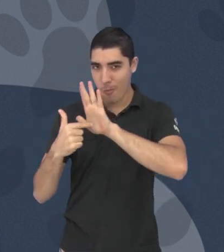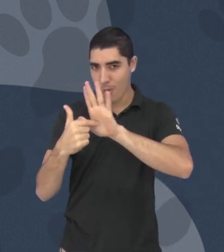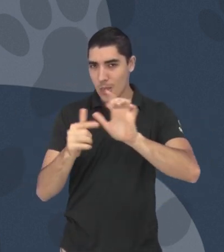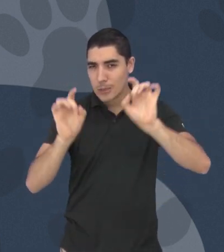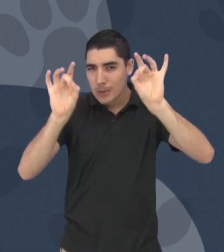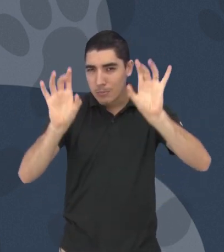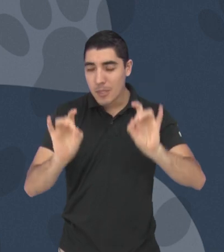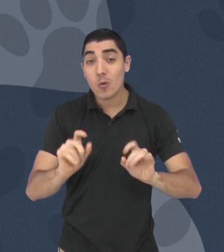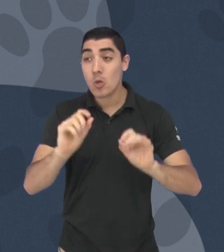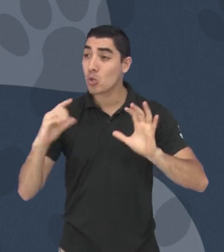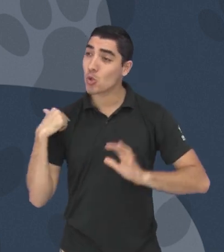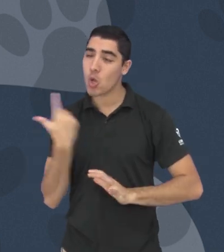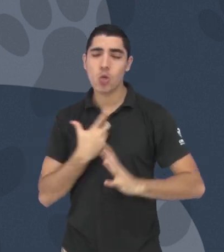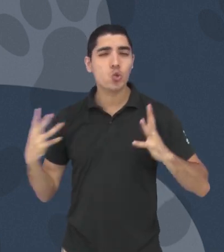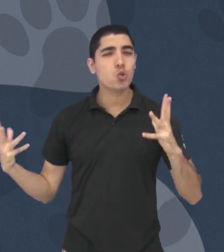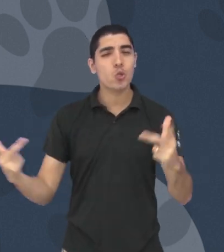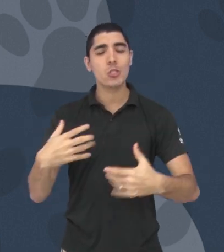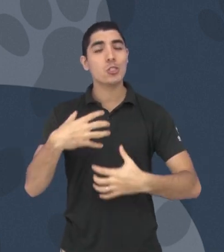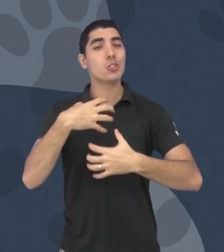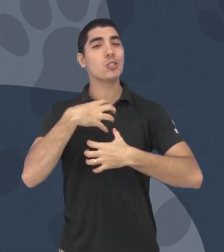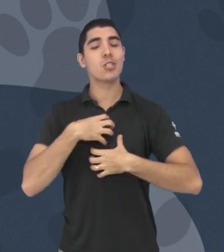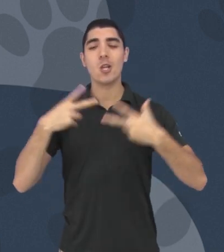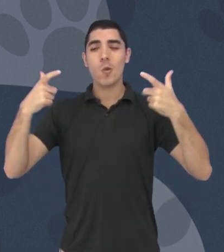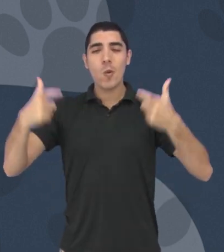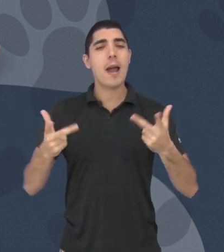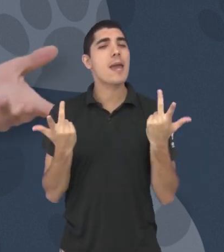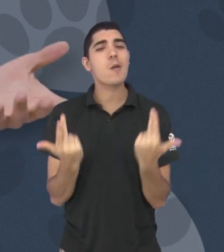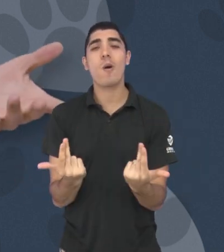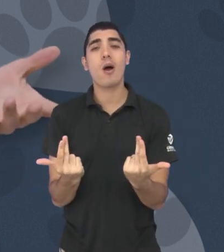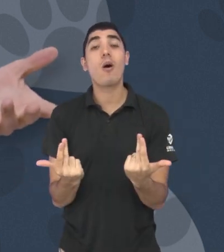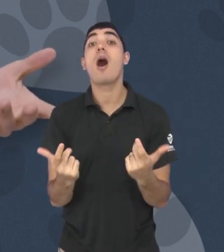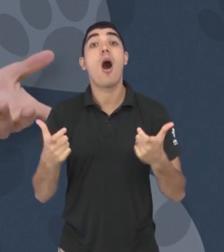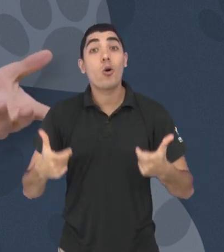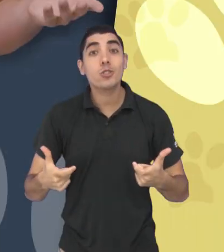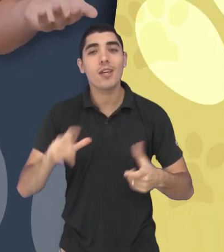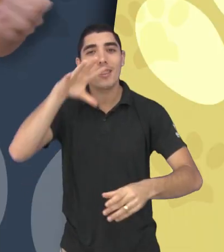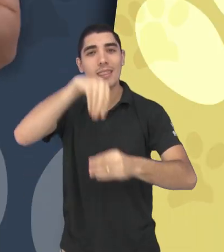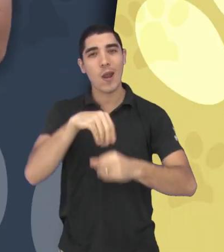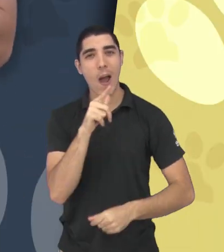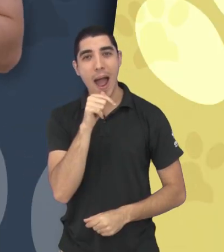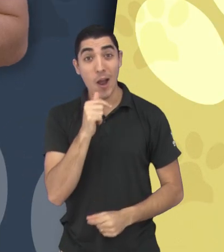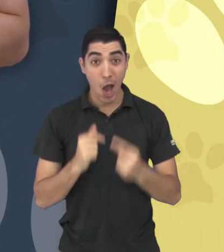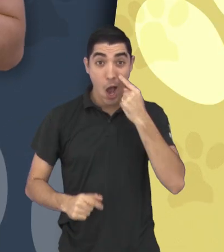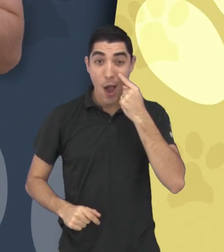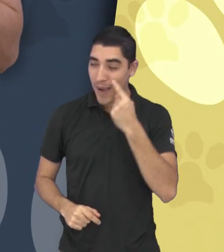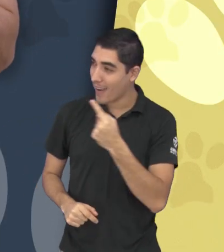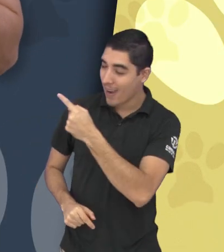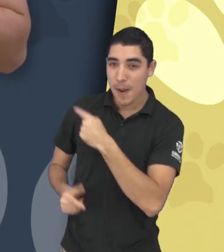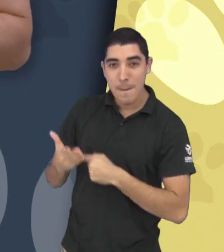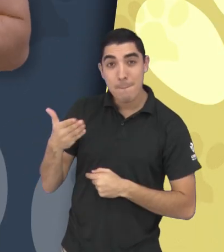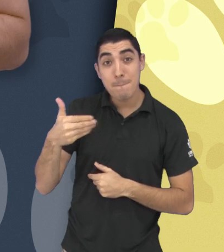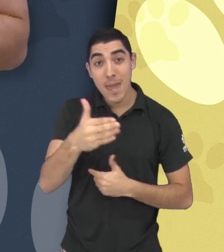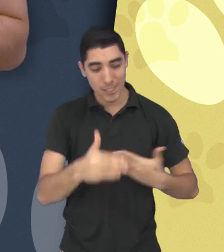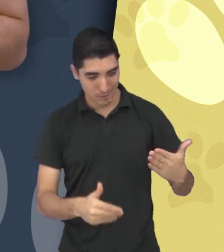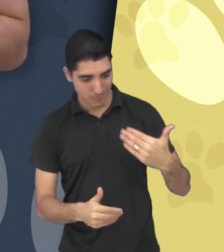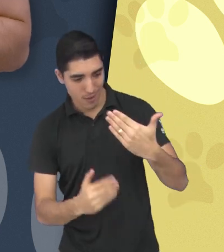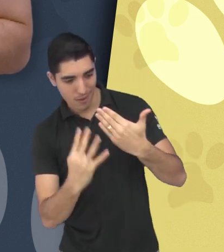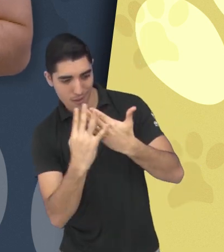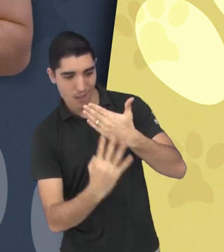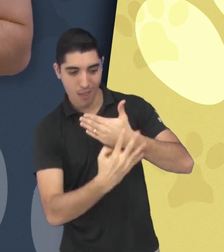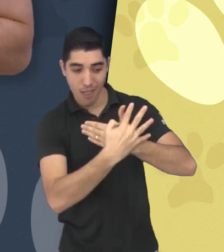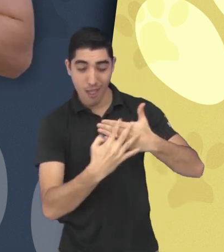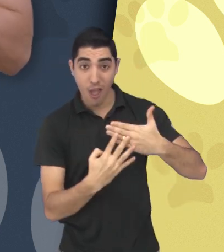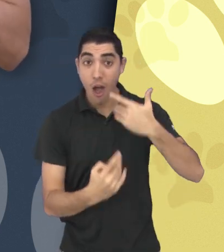Pet preparou um programa onde todo mundo tá no mesmo lugar, dentro d'água. Começando aqui, ó, por esta carpa